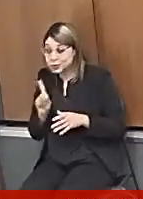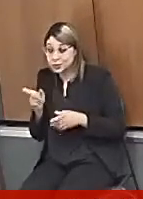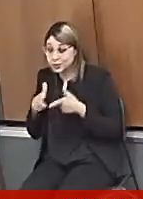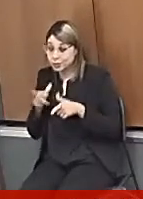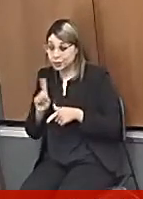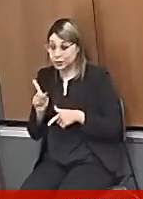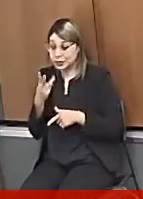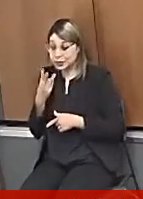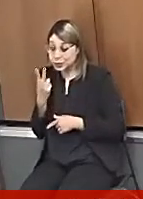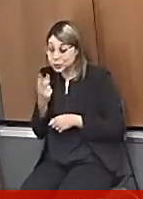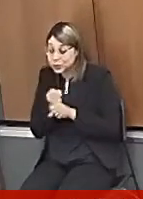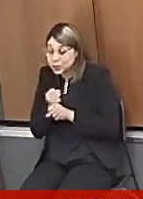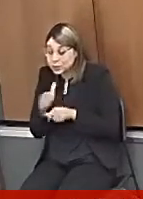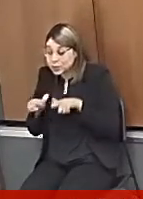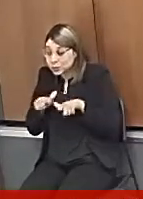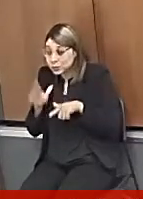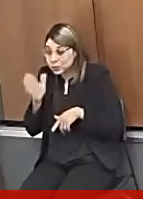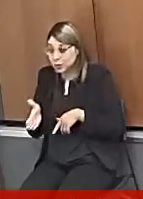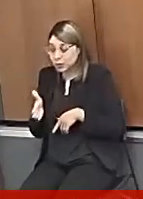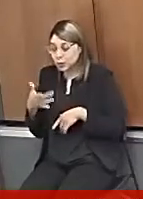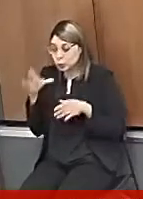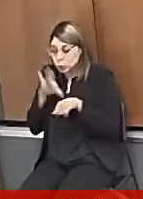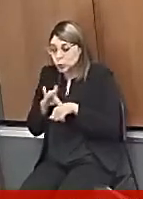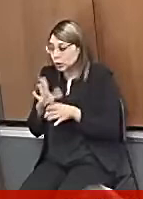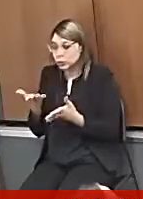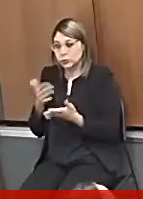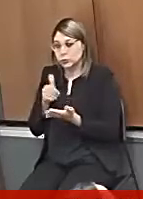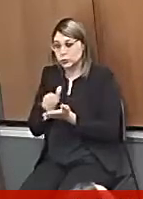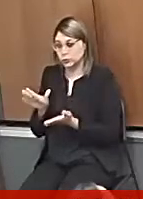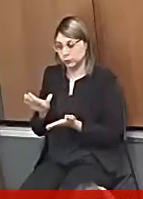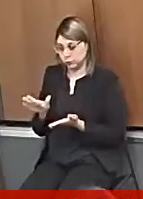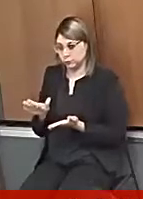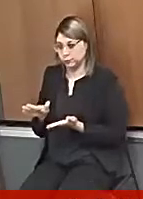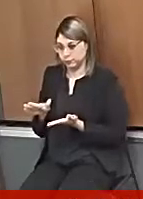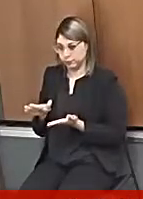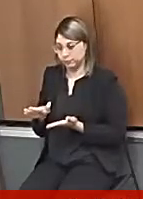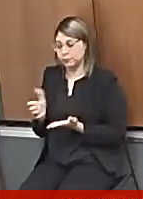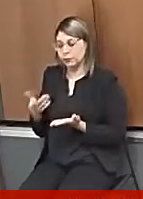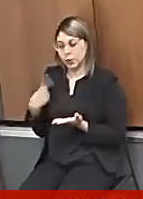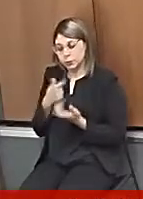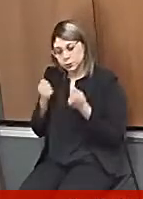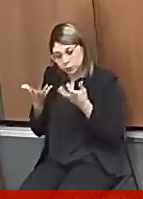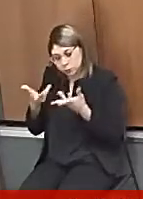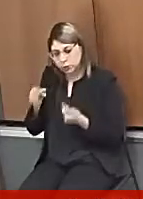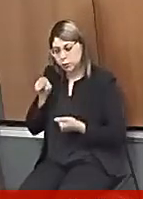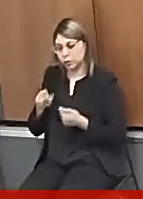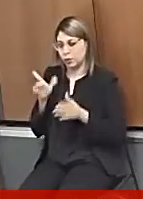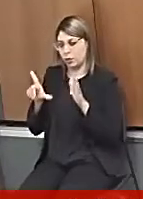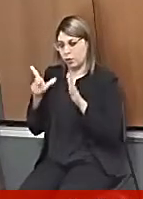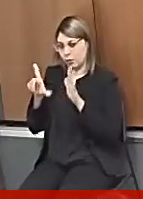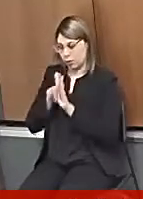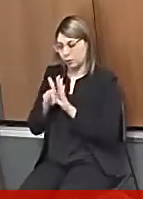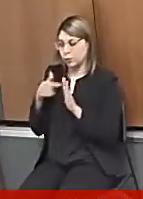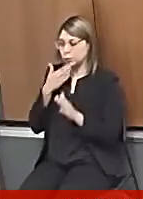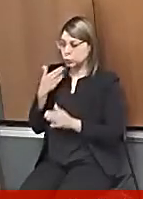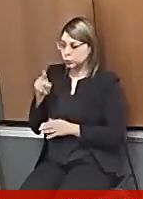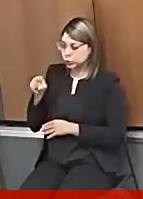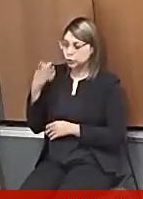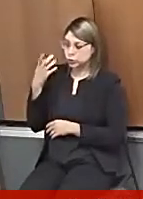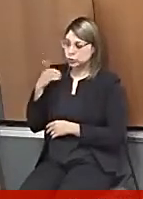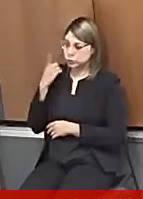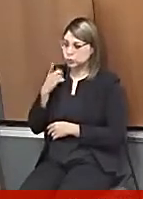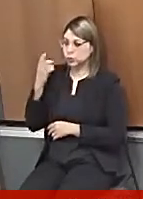32 anos de serviço e doente está fora do estado então nós temos que aprimorar essa lei eu queria pedir deputado joão leite